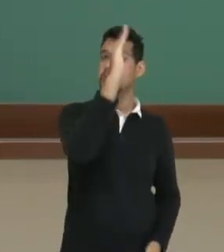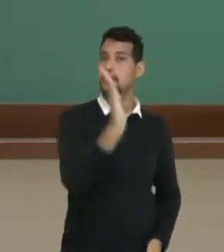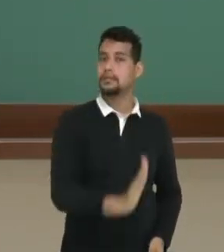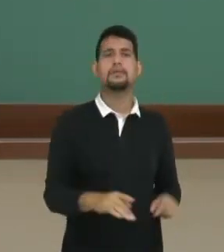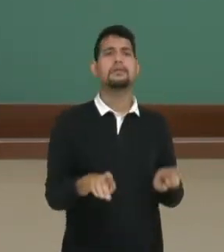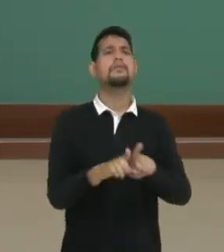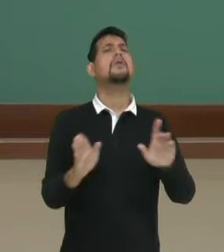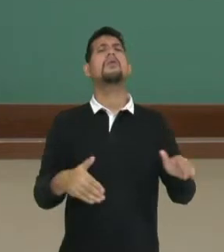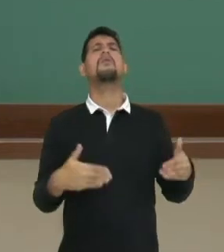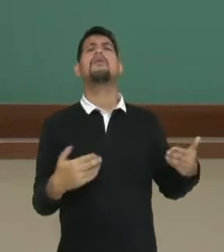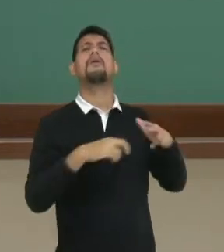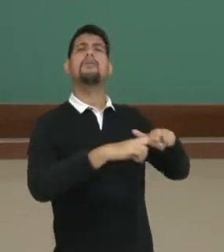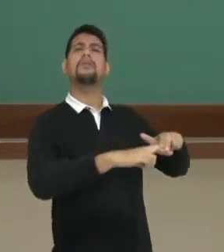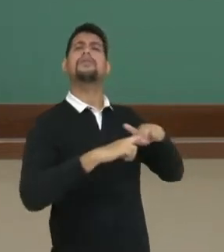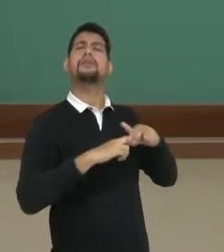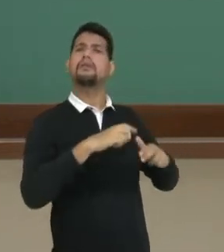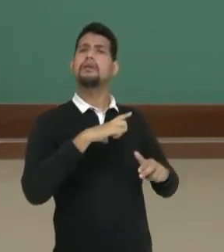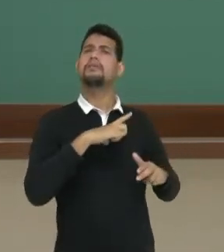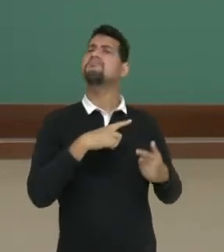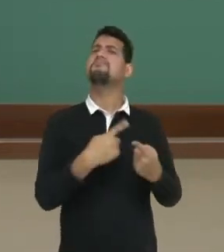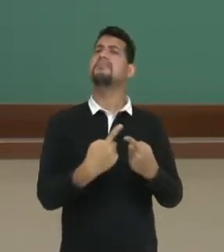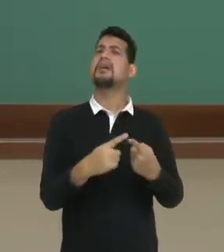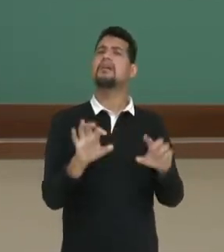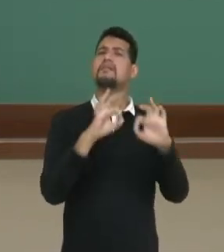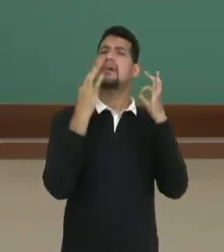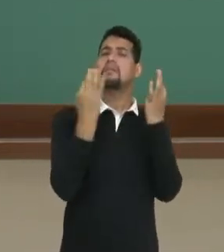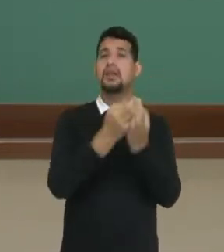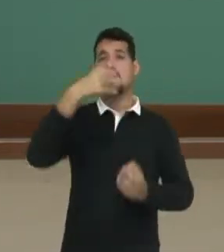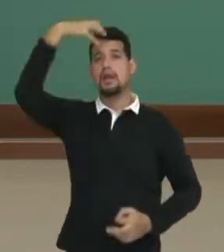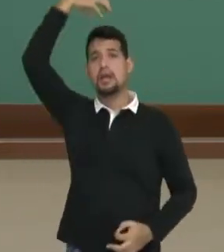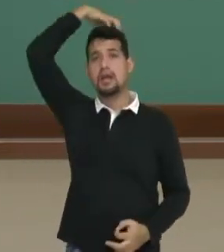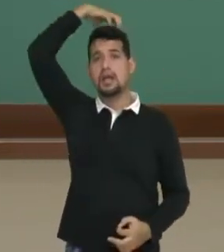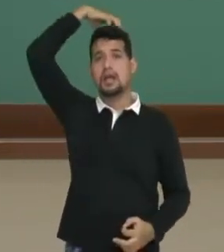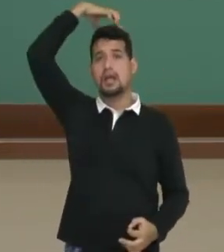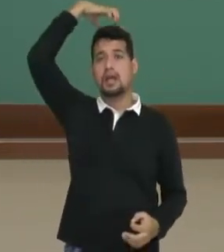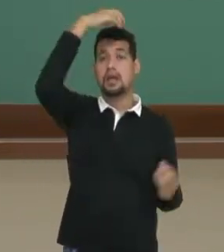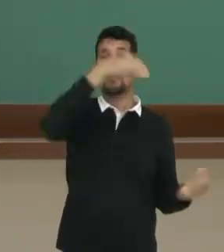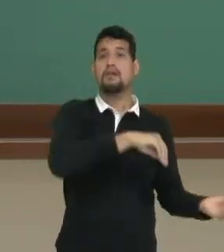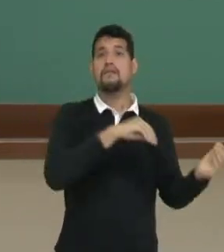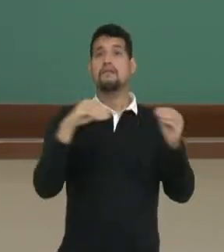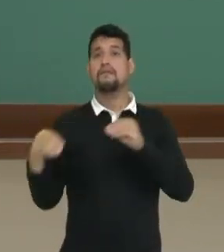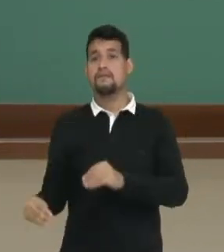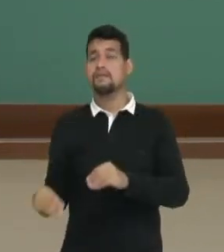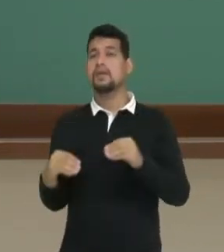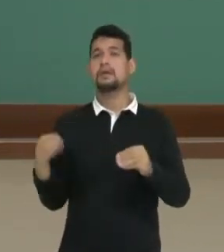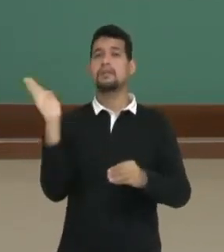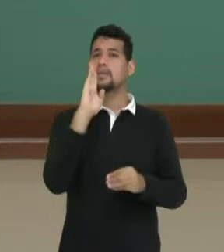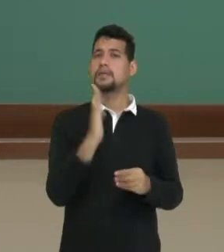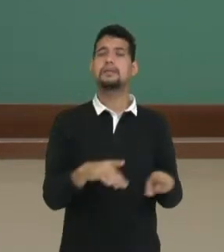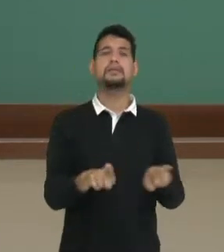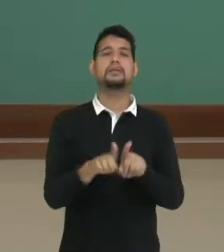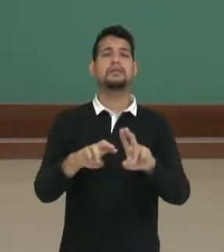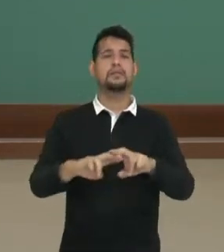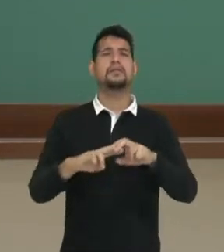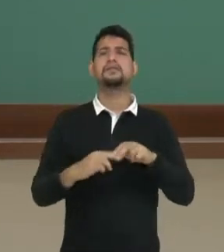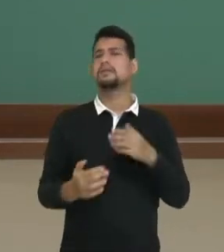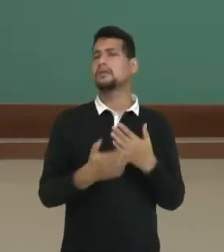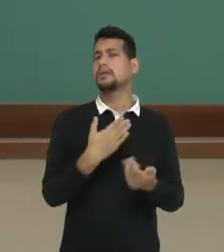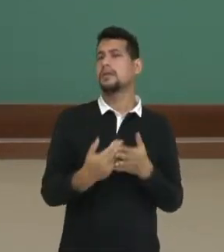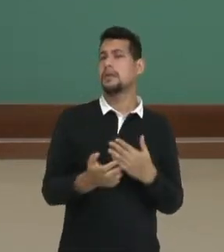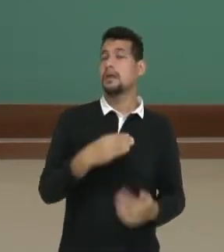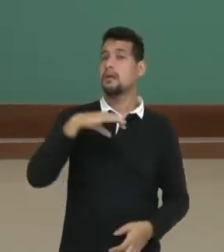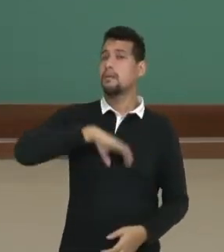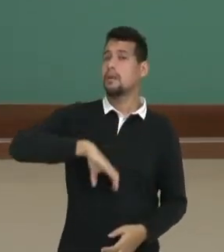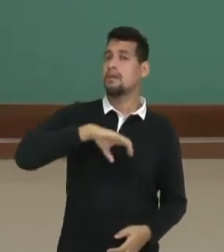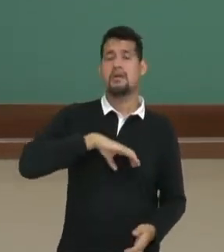os motivos dessa vinda da família real para o Brasil e as consequências tanto para Portugal como